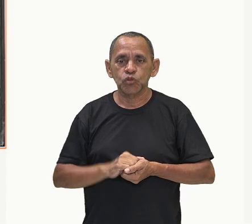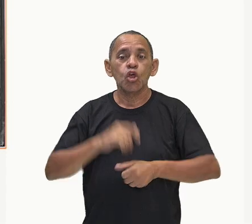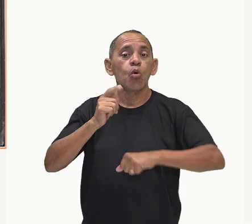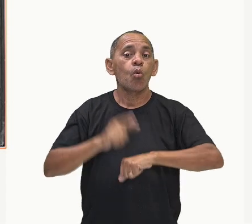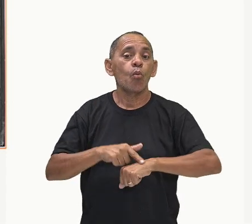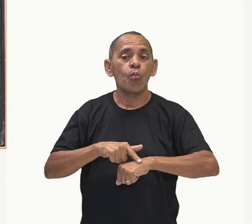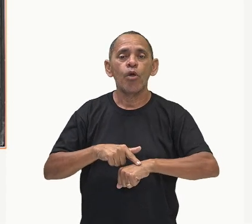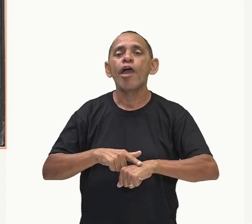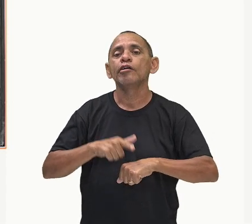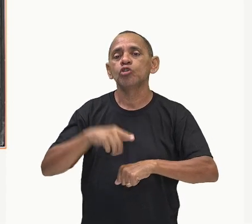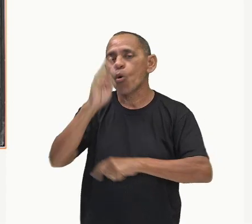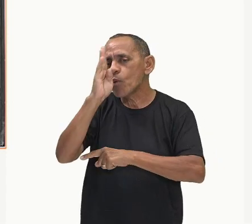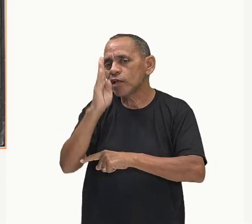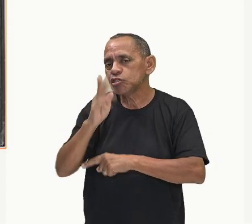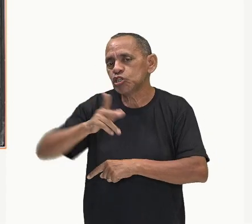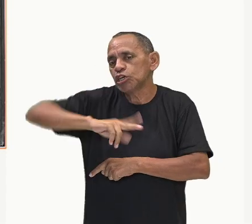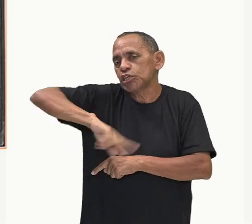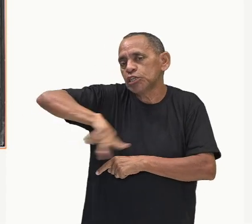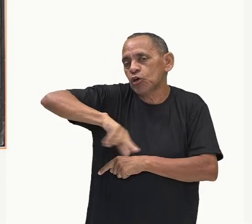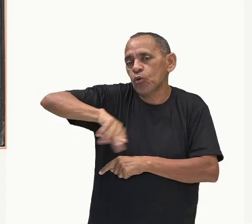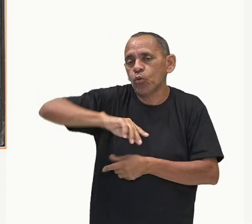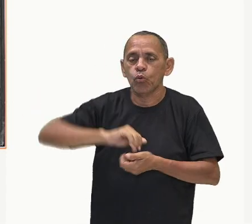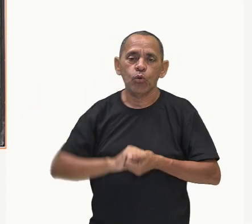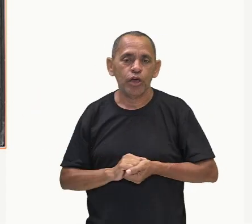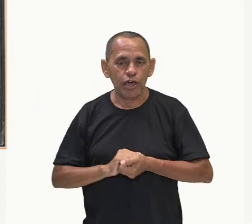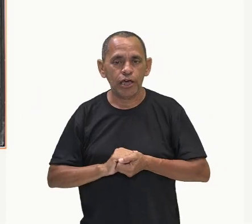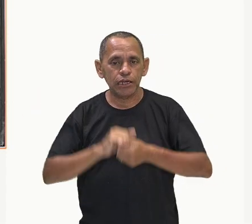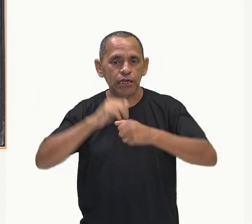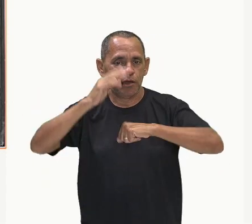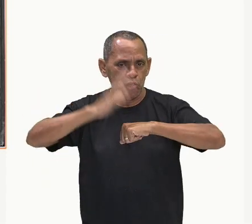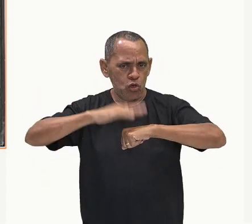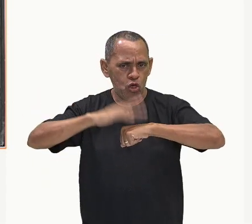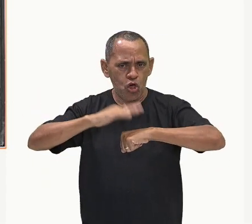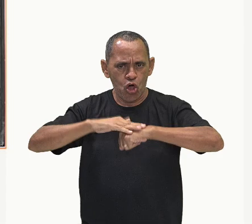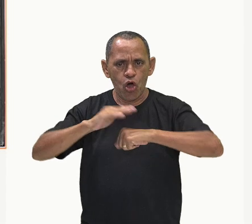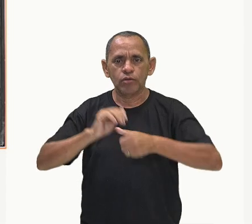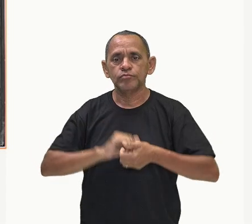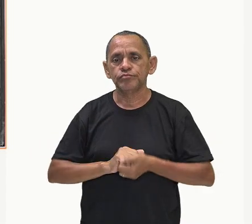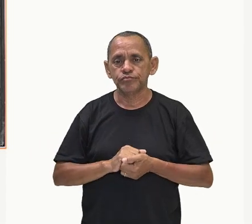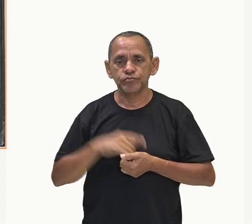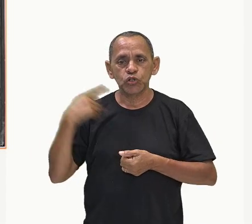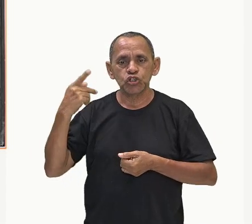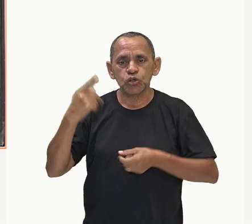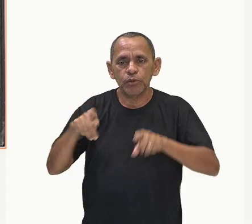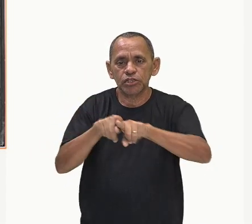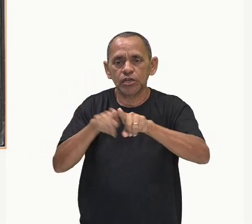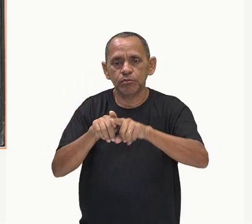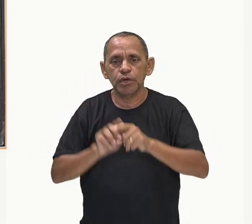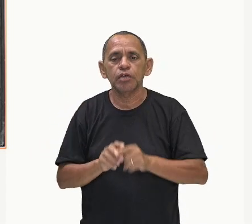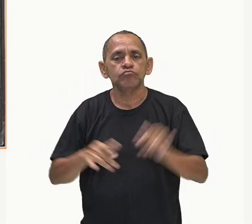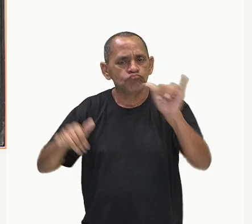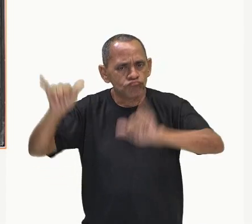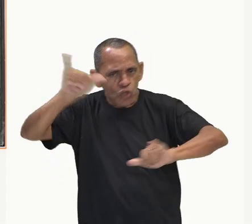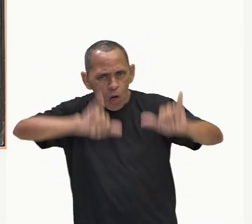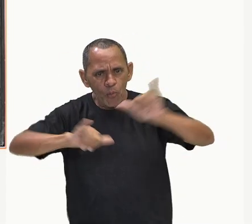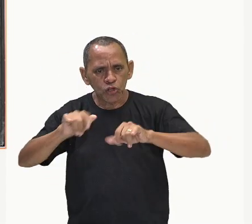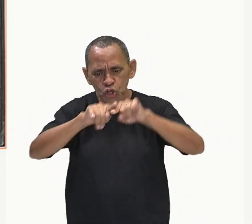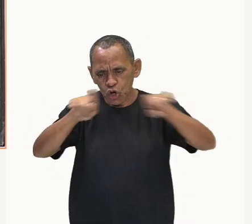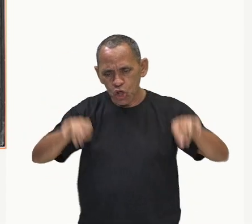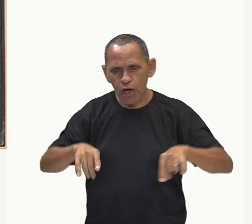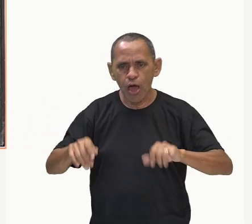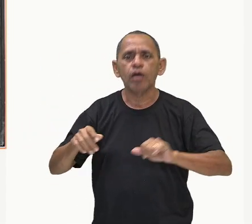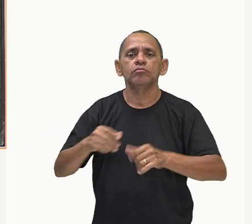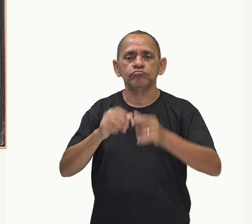um país emancipado politicamente, tá, gente? E também um laboratório químico prático lá em 1812. A gente está vendo que